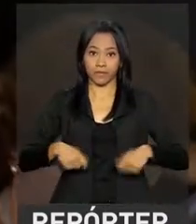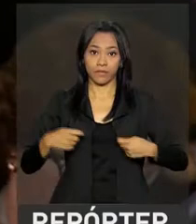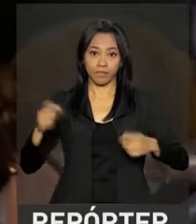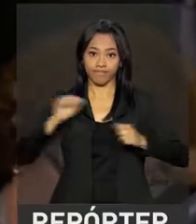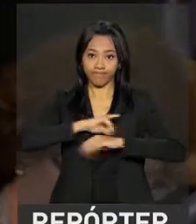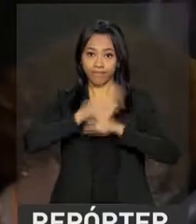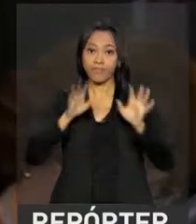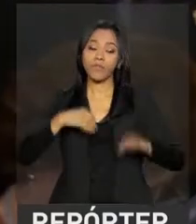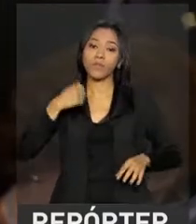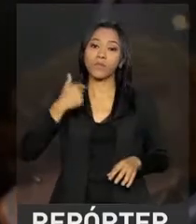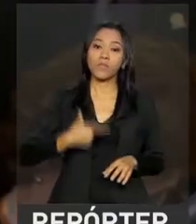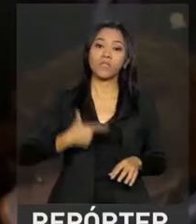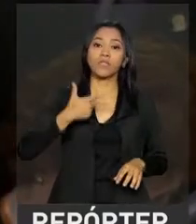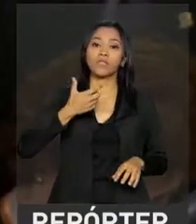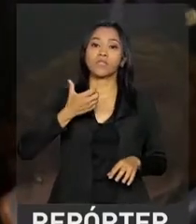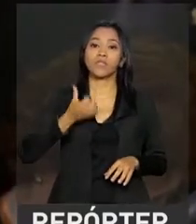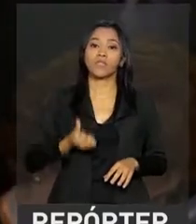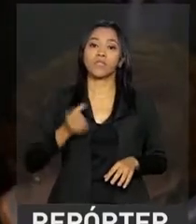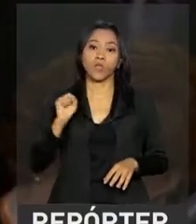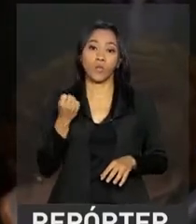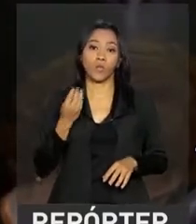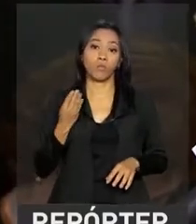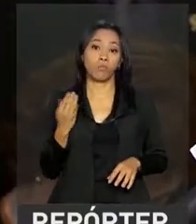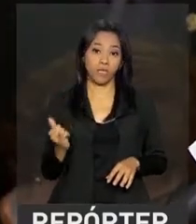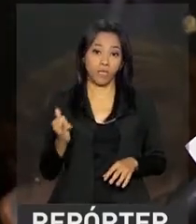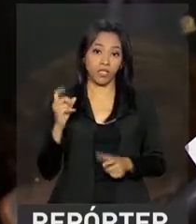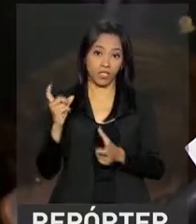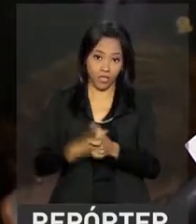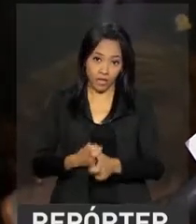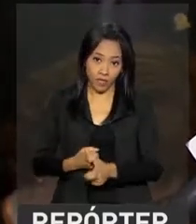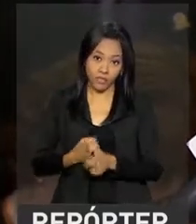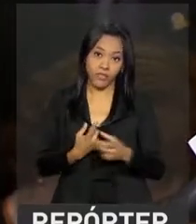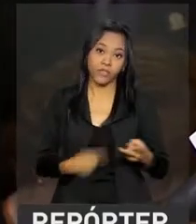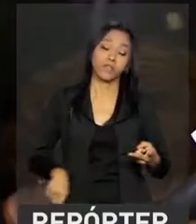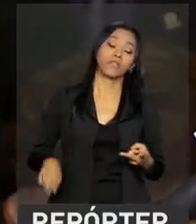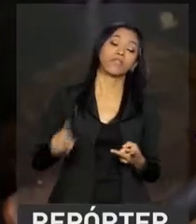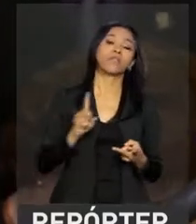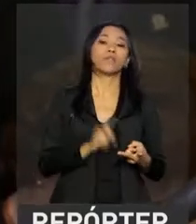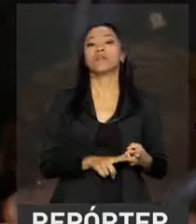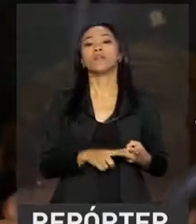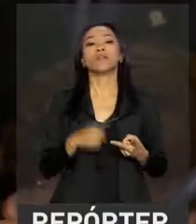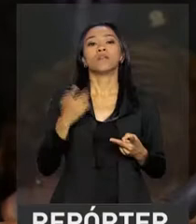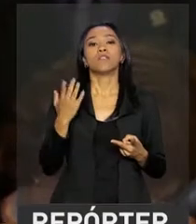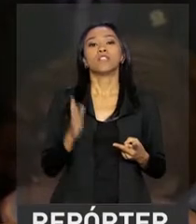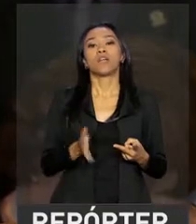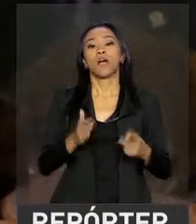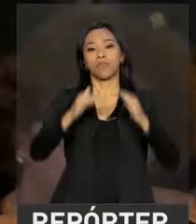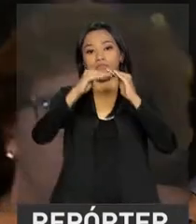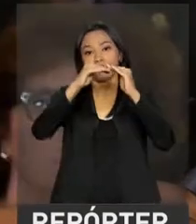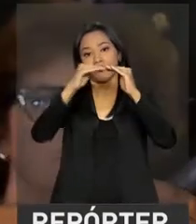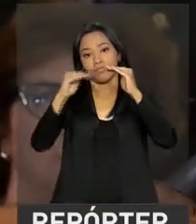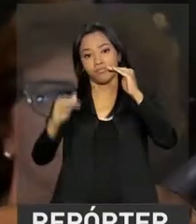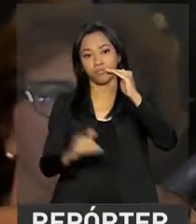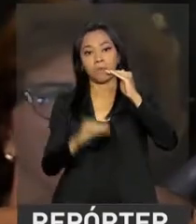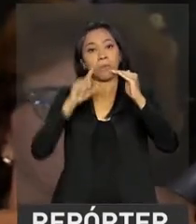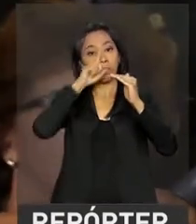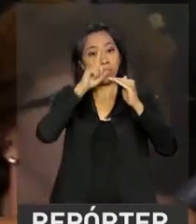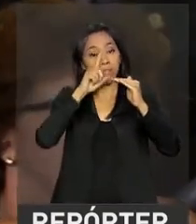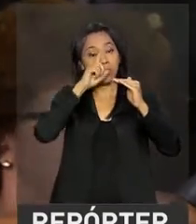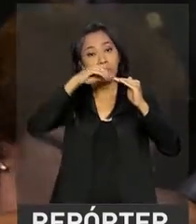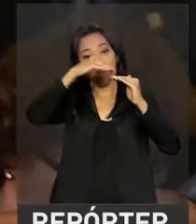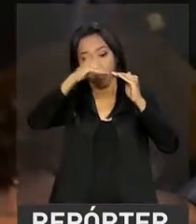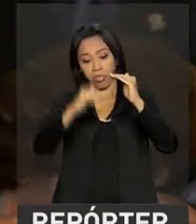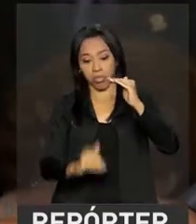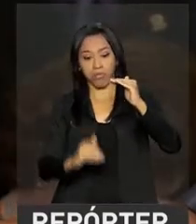268 bilhões de déficit rebaixamento já numa das agências de risco anunciado o